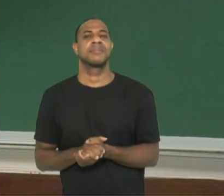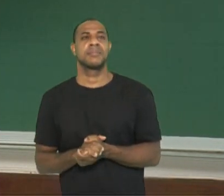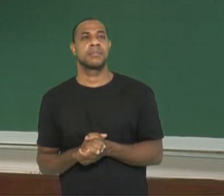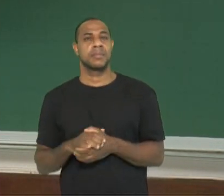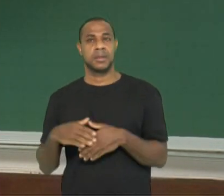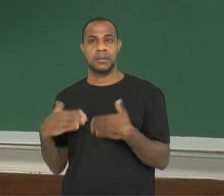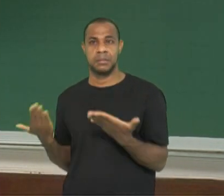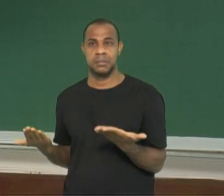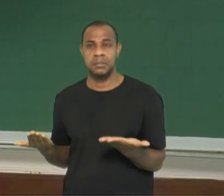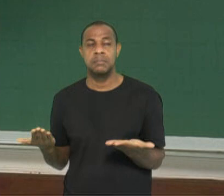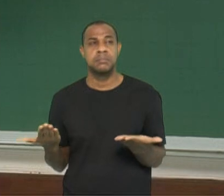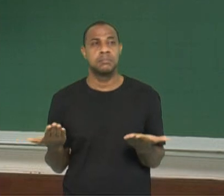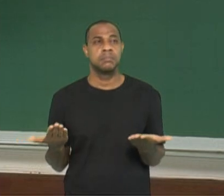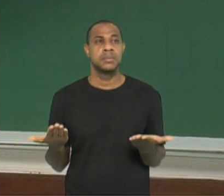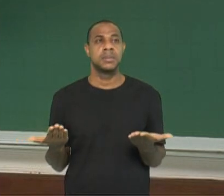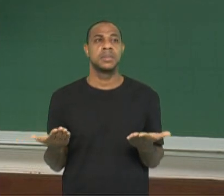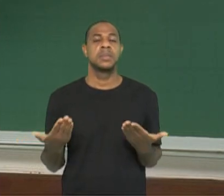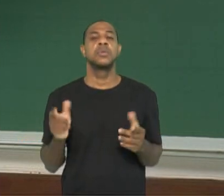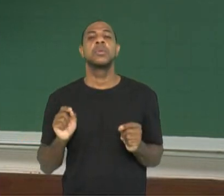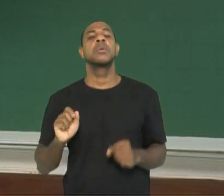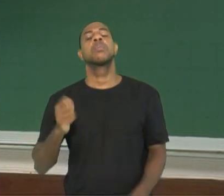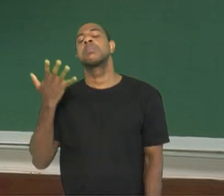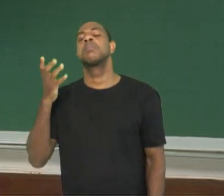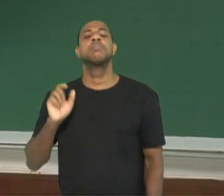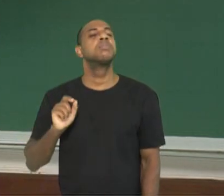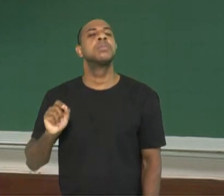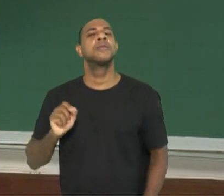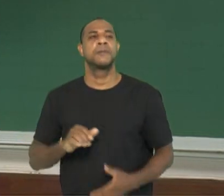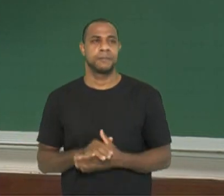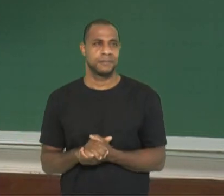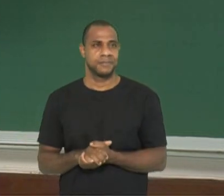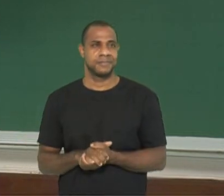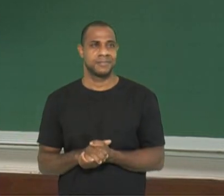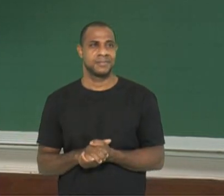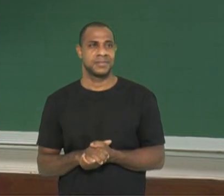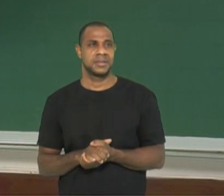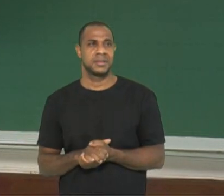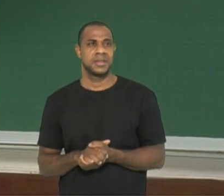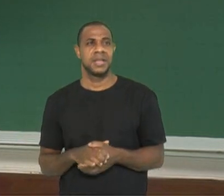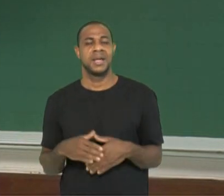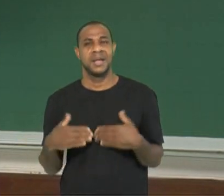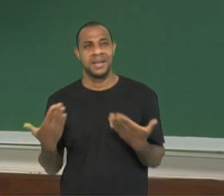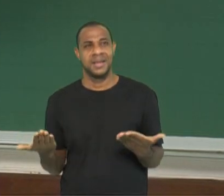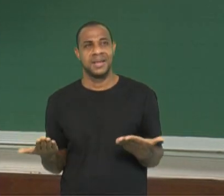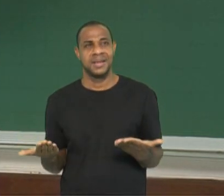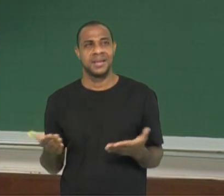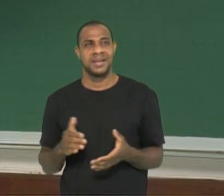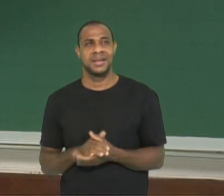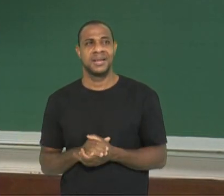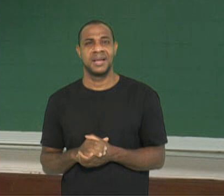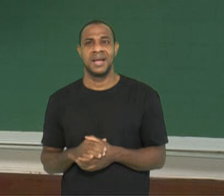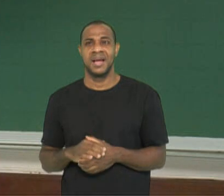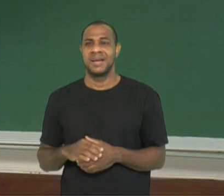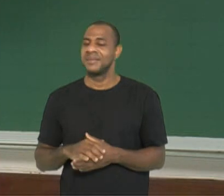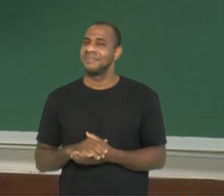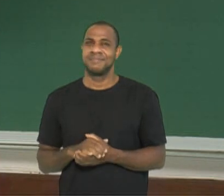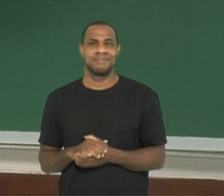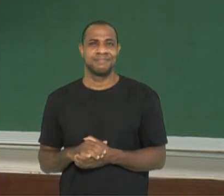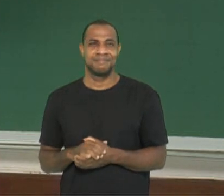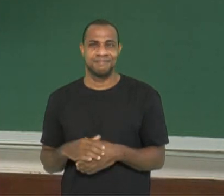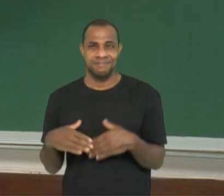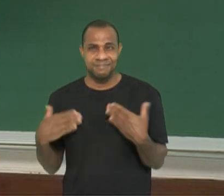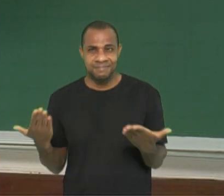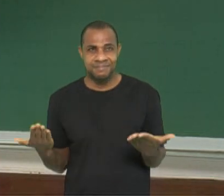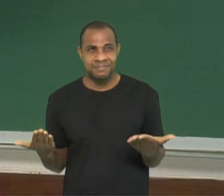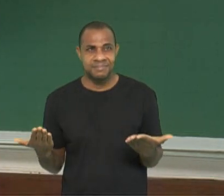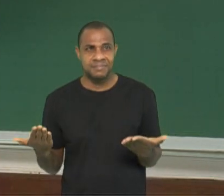do exílio, 3 anos depois. Então, o que acontece? Isso foi a falha que aconteceu. O Hélio, ele